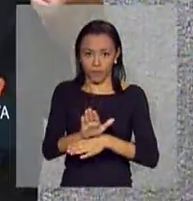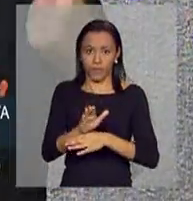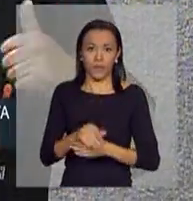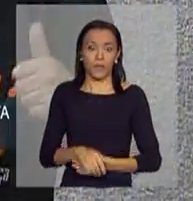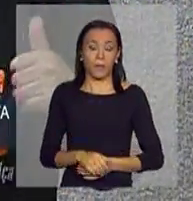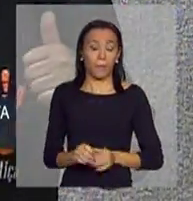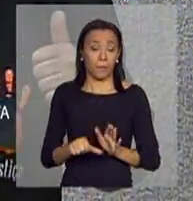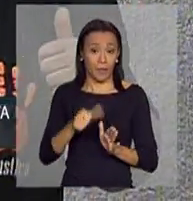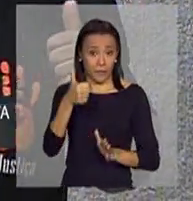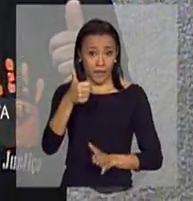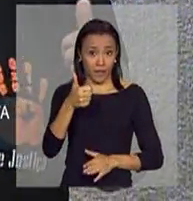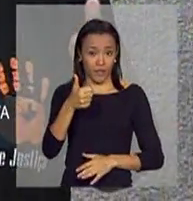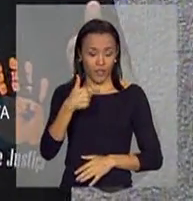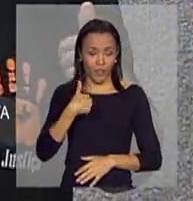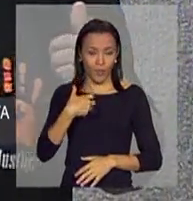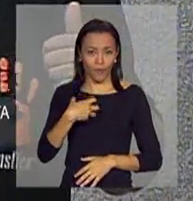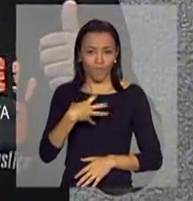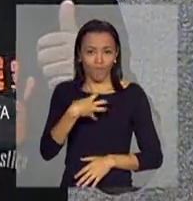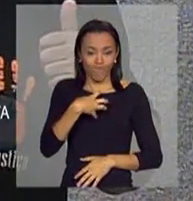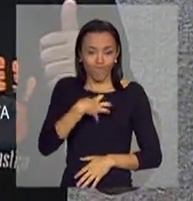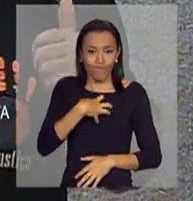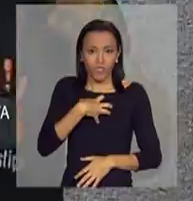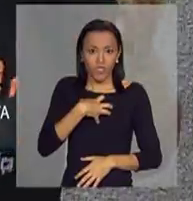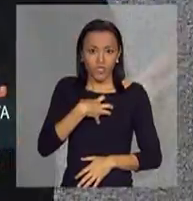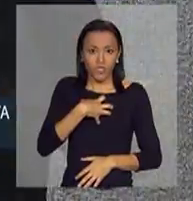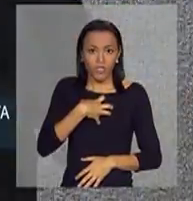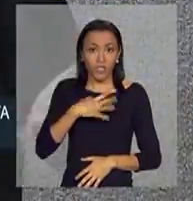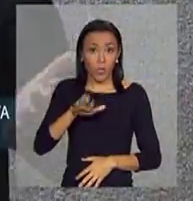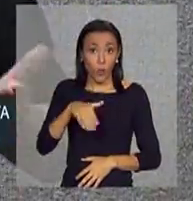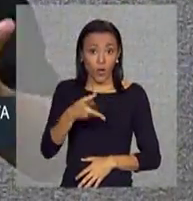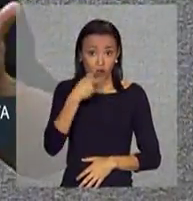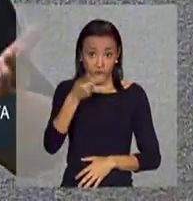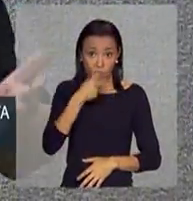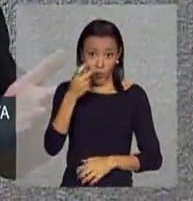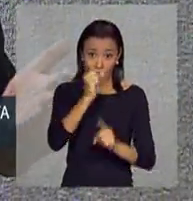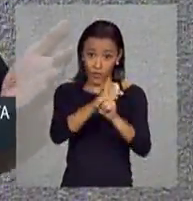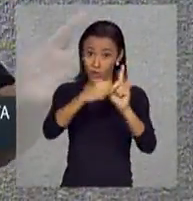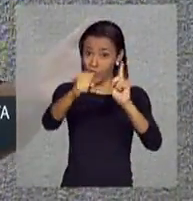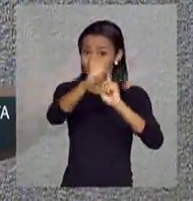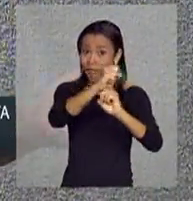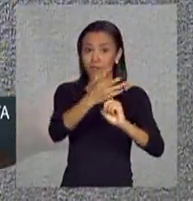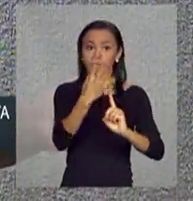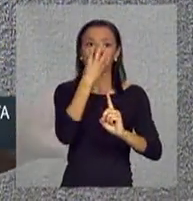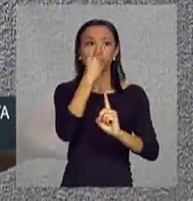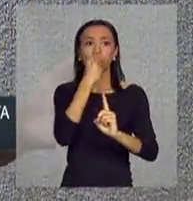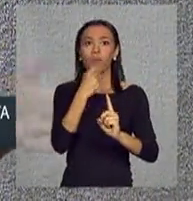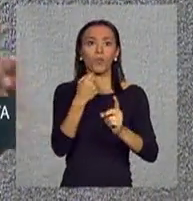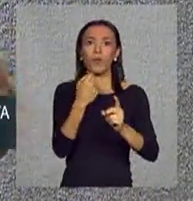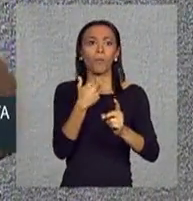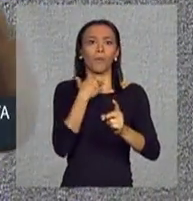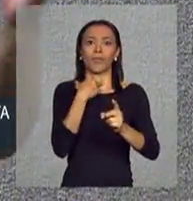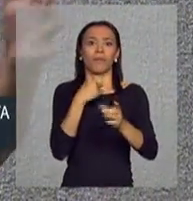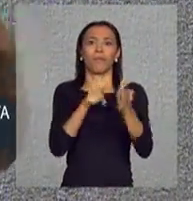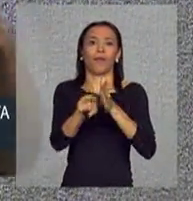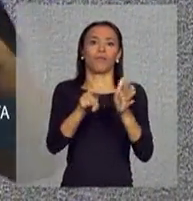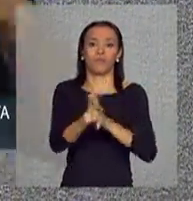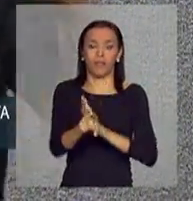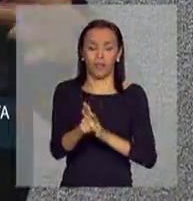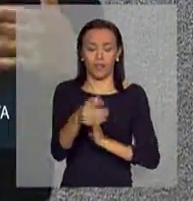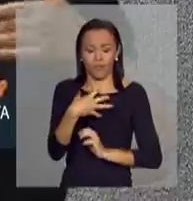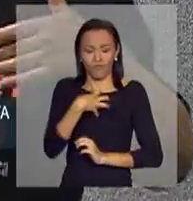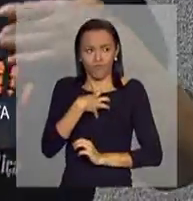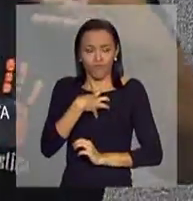Eu primeiro fiquei assim, muito sensibilizada quando disse que a sociedade civil não ia poder fazer perguntas, que era